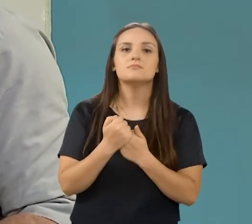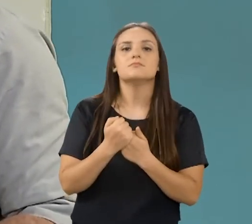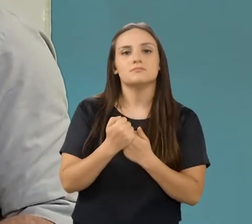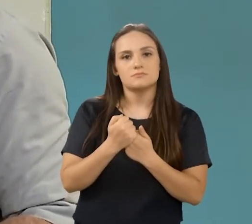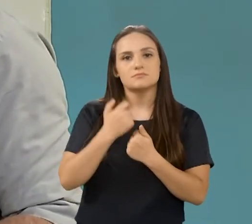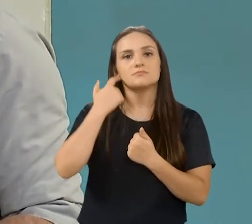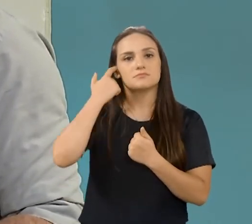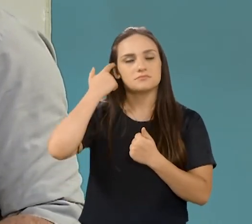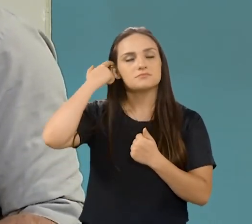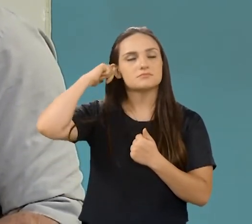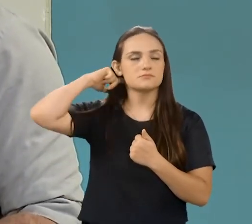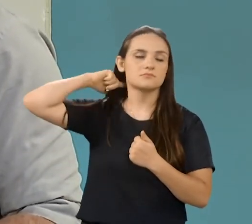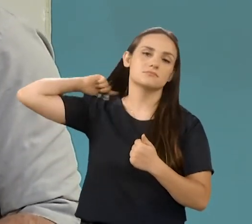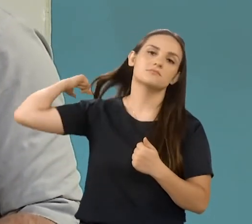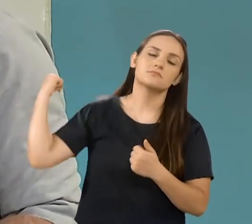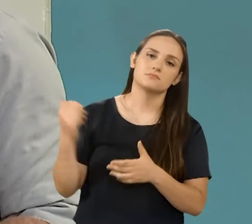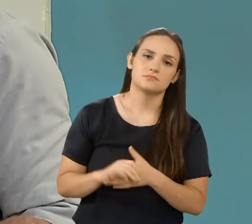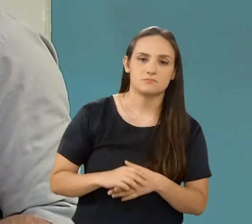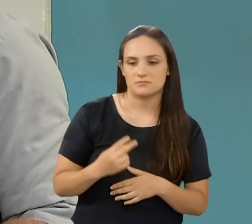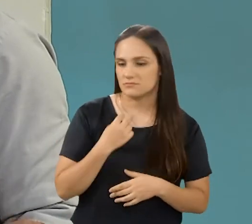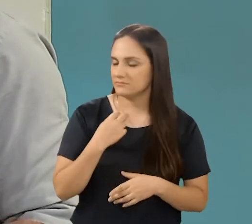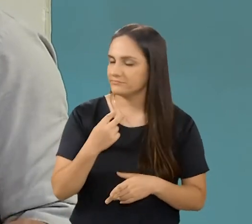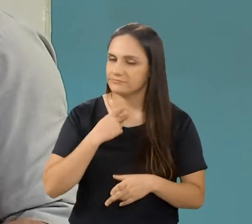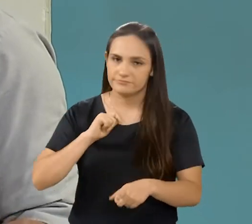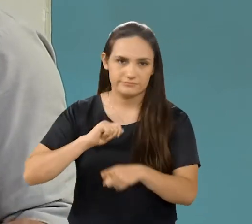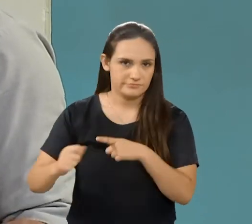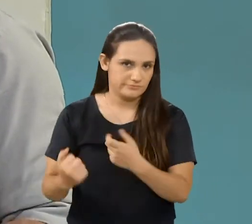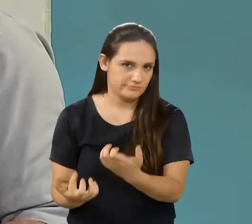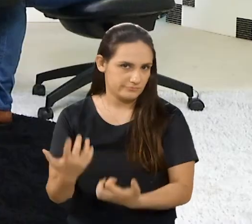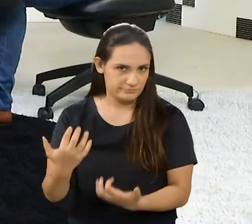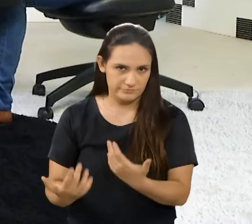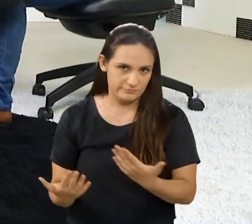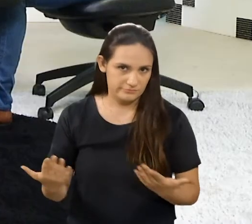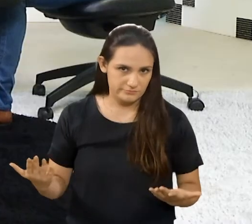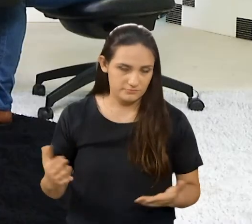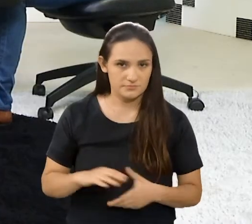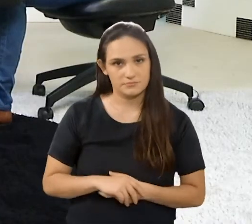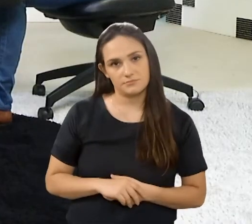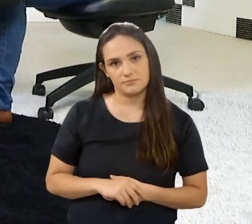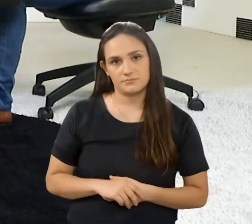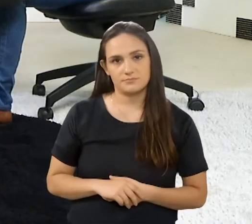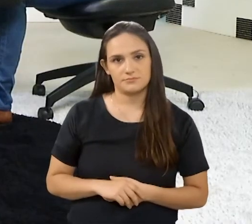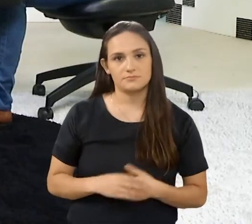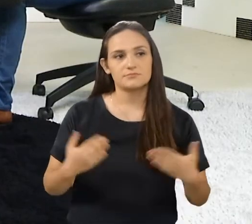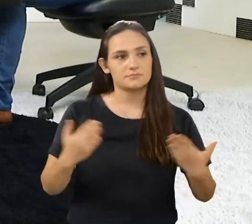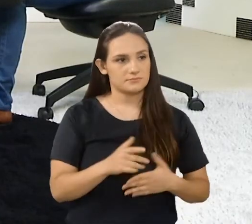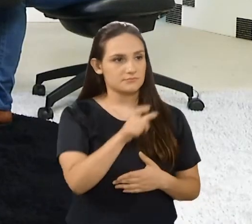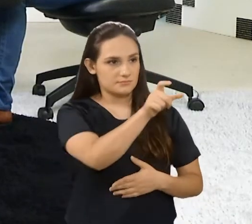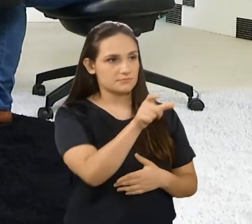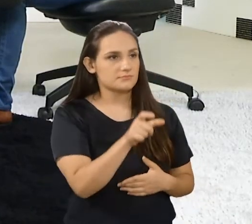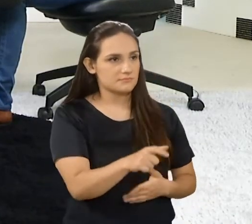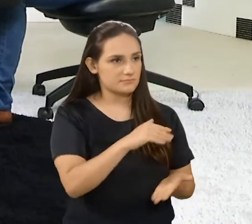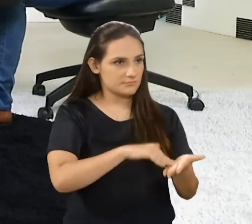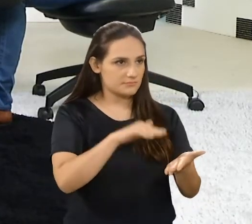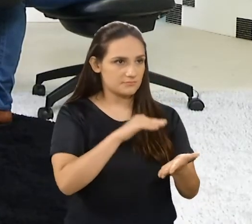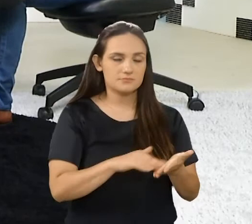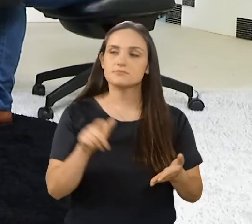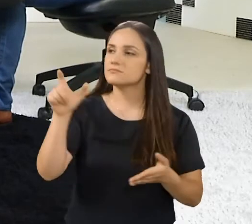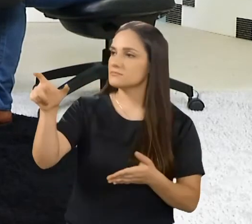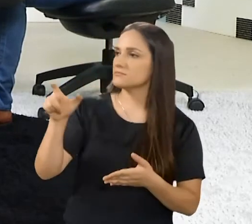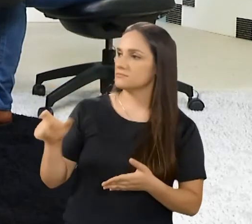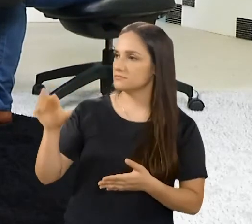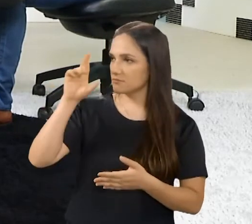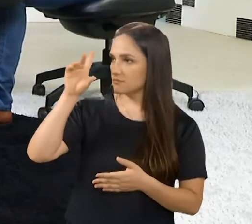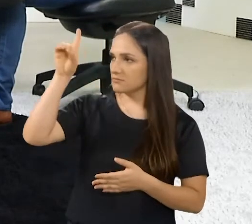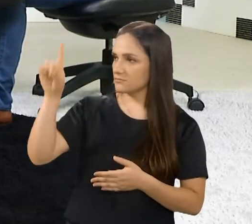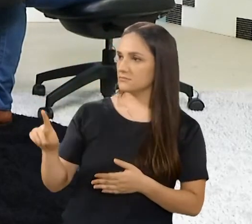Estar sensível a essa situação e não colocar o fogo, né? Que é o mais importante. Eu vou abrir então as considerações finais do nosso secretário e do diretor-presidente